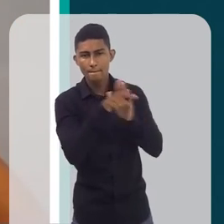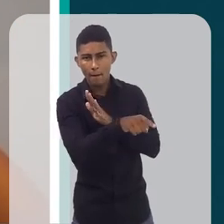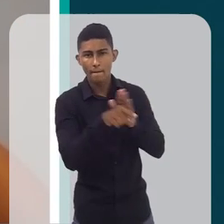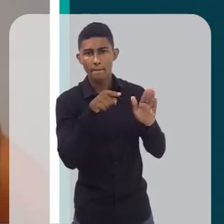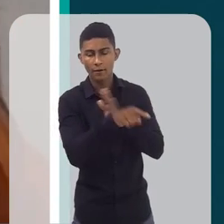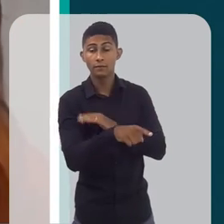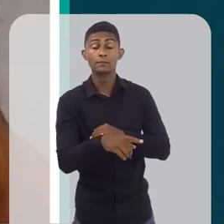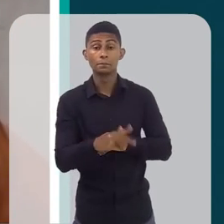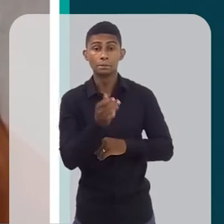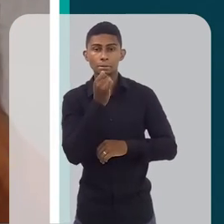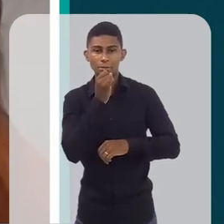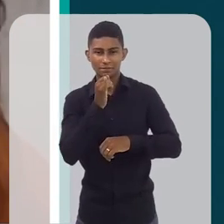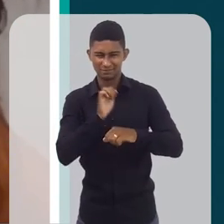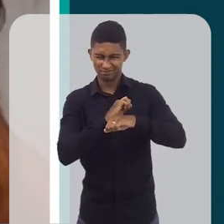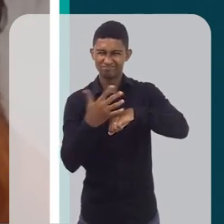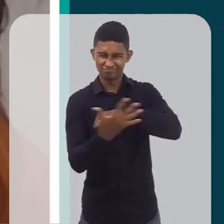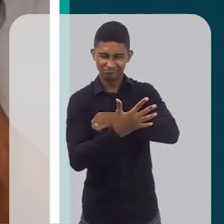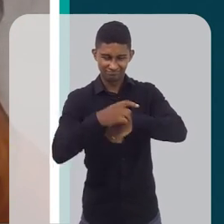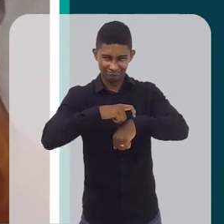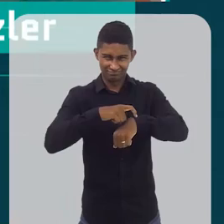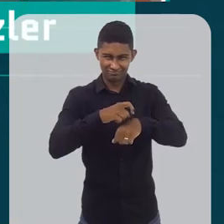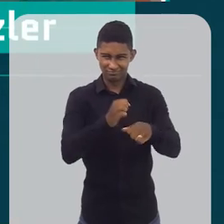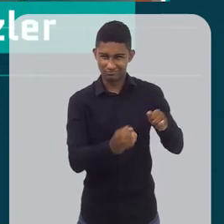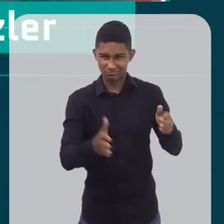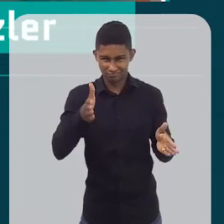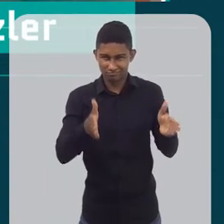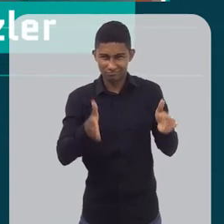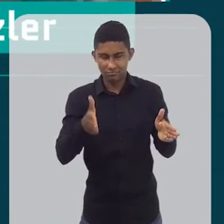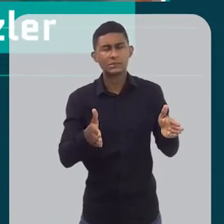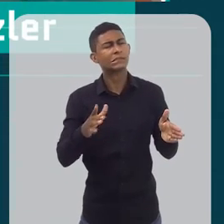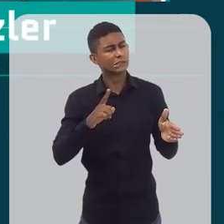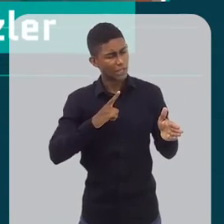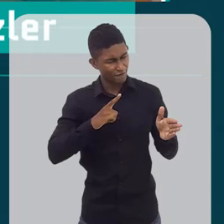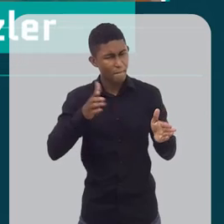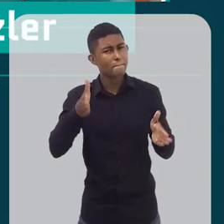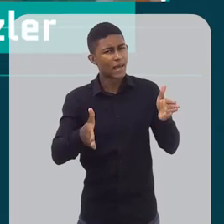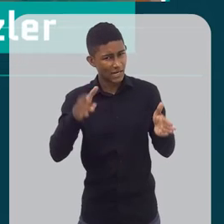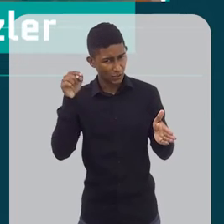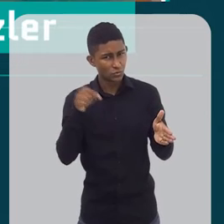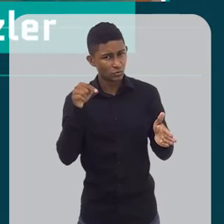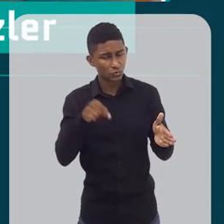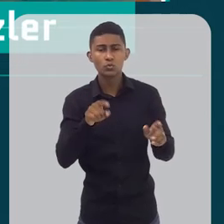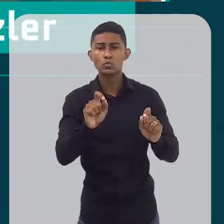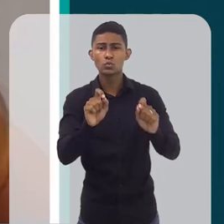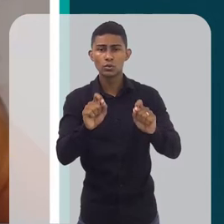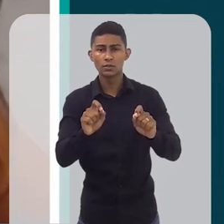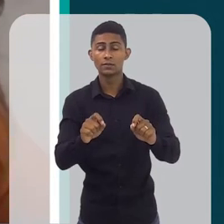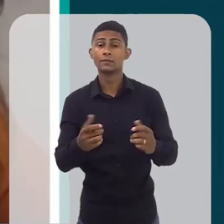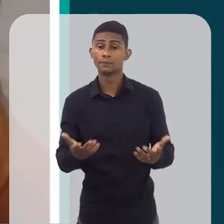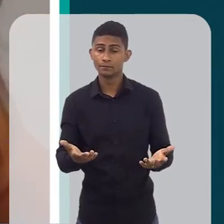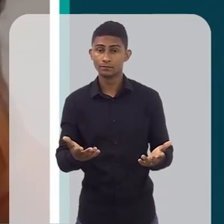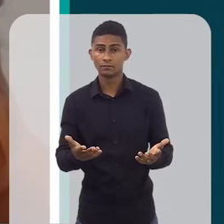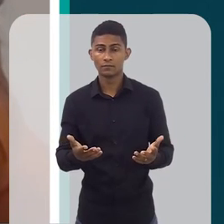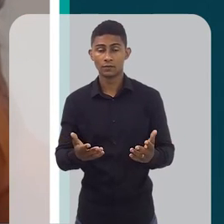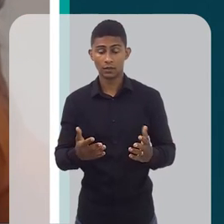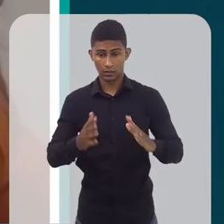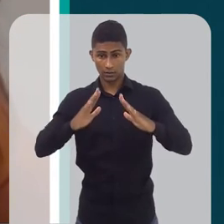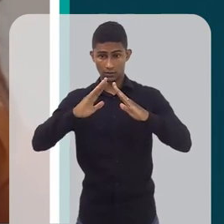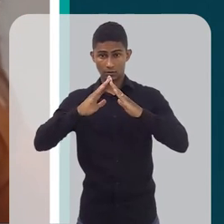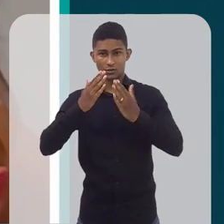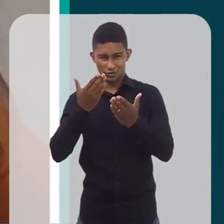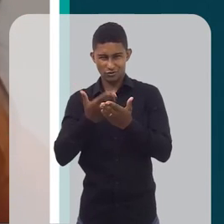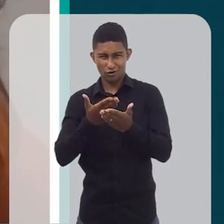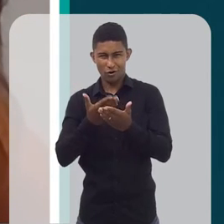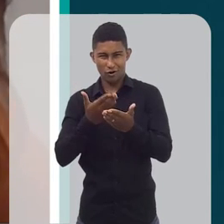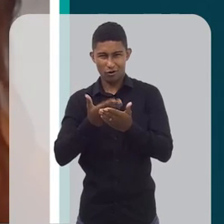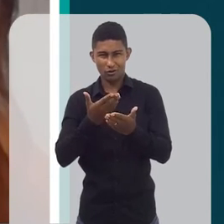teve muita coisa com a pandemia, né? Então, a criança estava indo para a escola, tendo a vida dela, porque mal ou bem, você